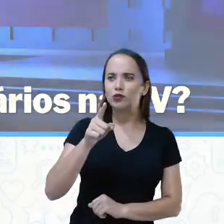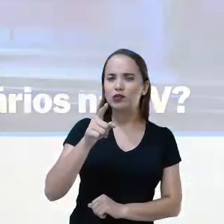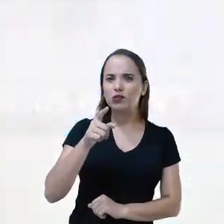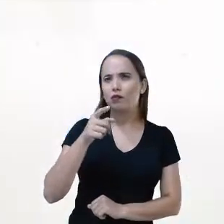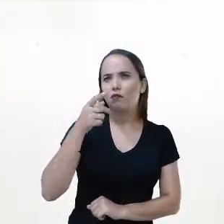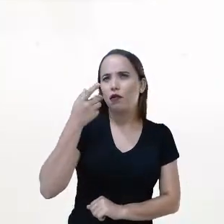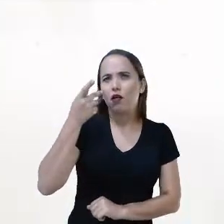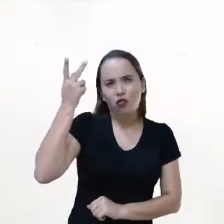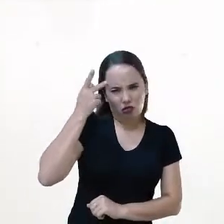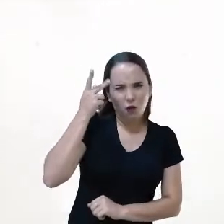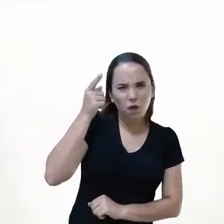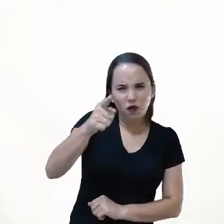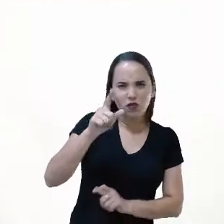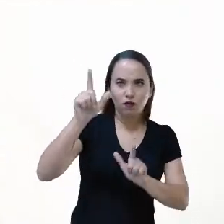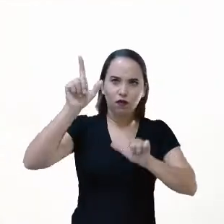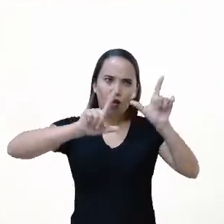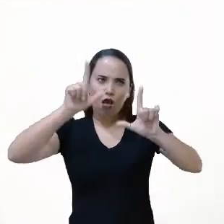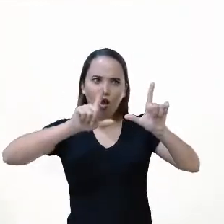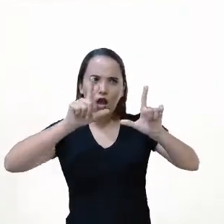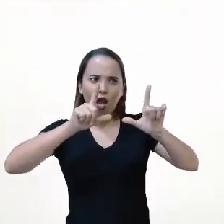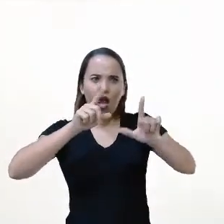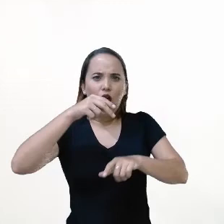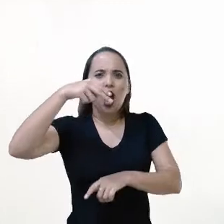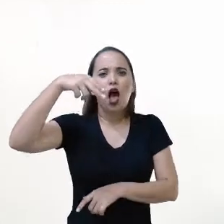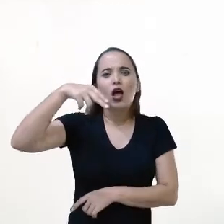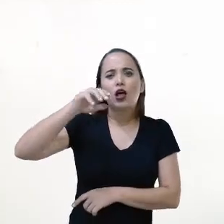aos noticiários na TV?